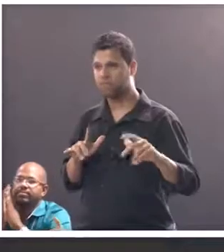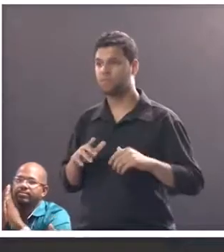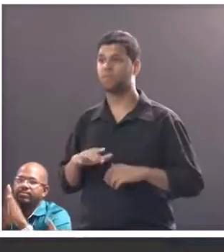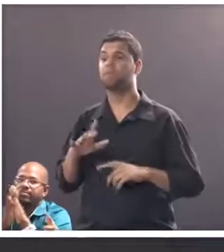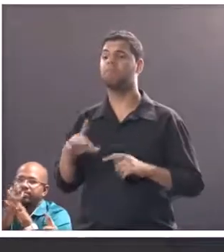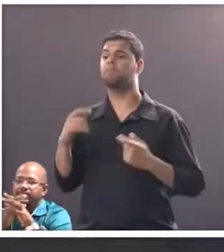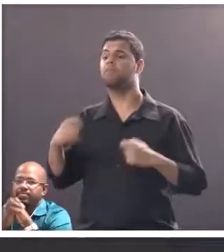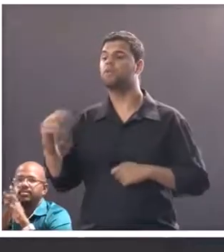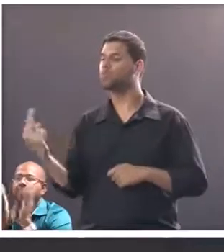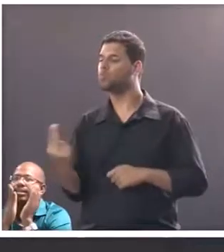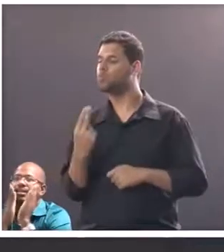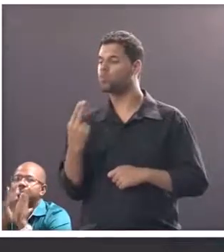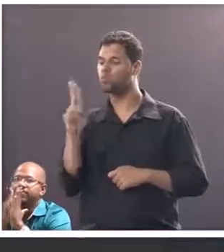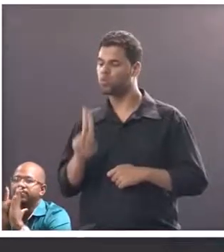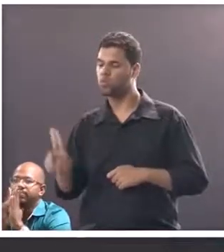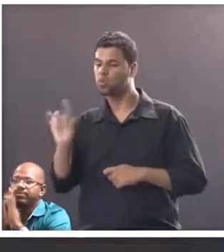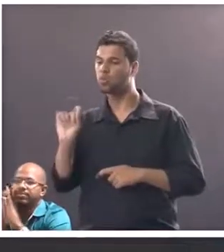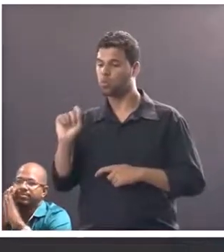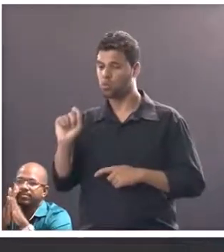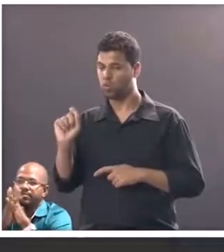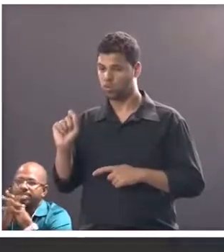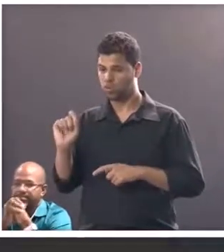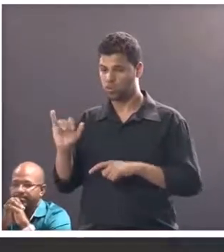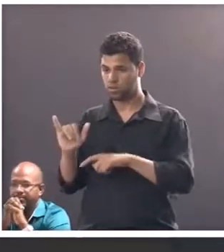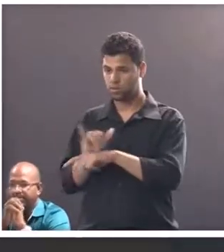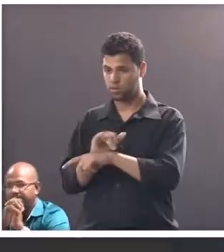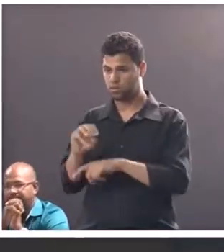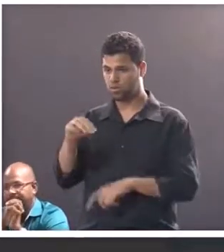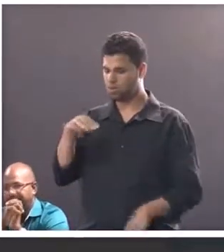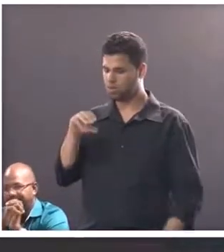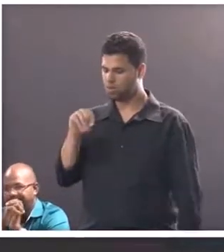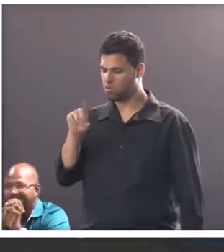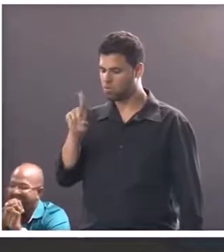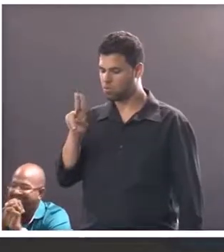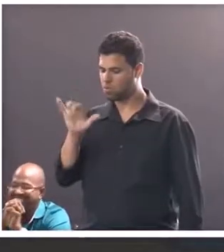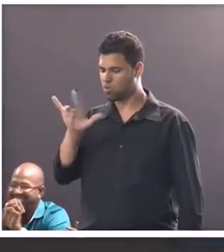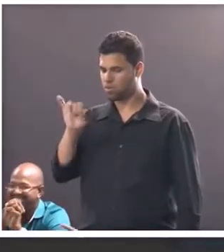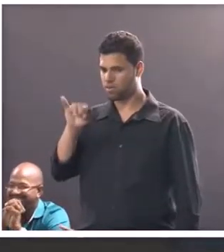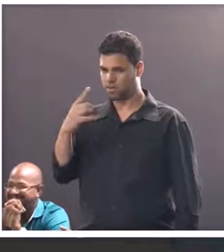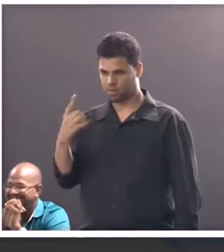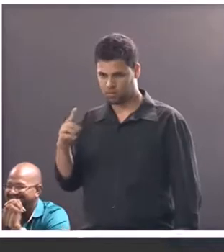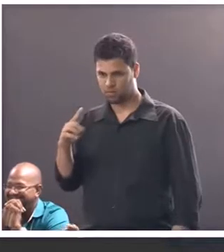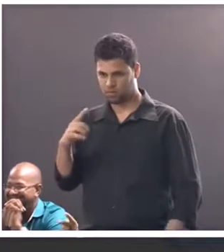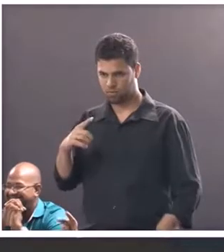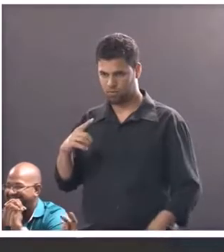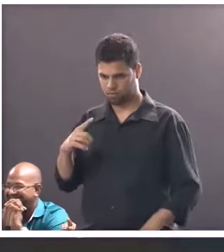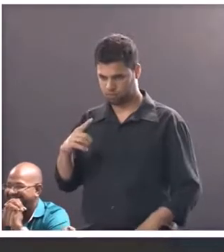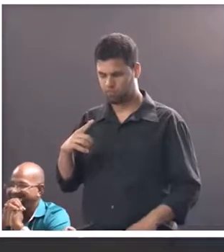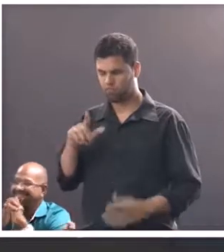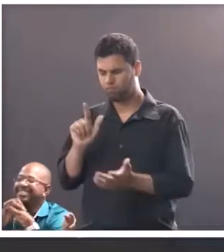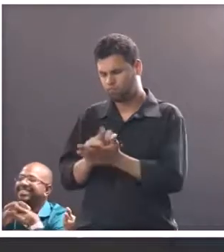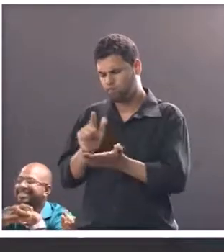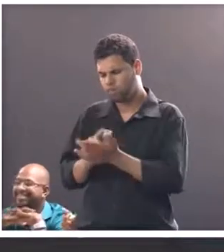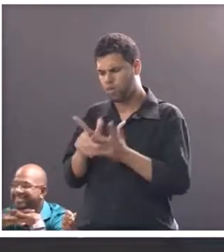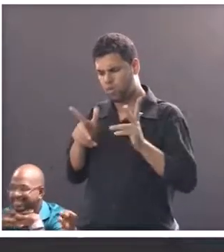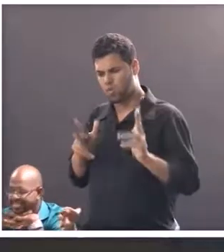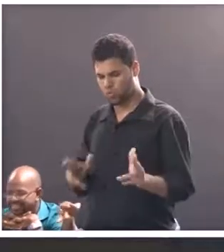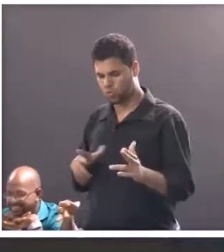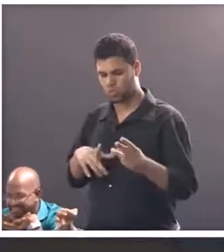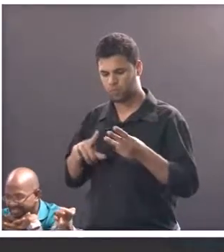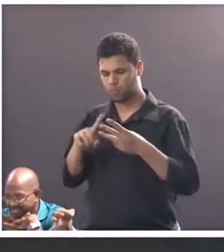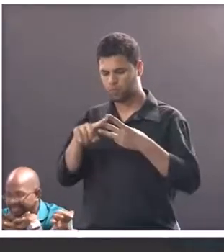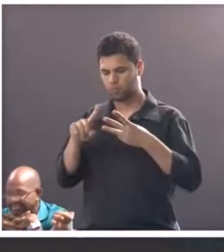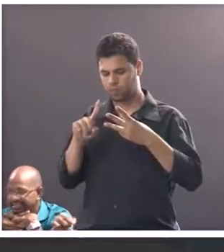utilizar o quê? A modulação. E tem também a equivalência. A equivalência, ela vale para